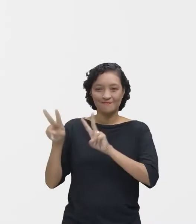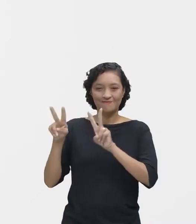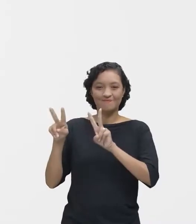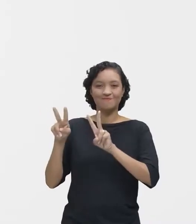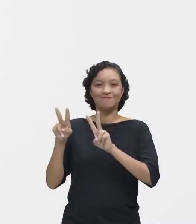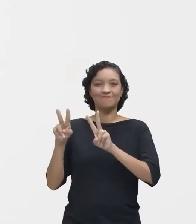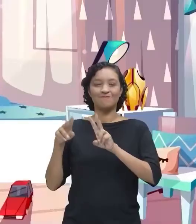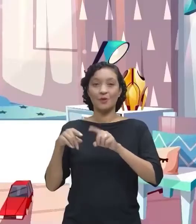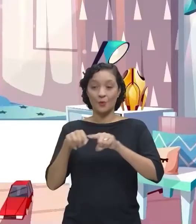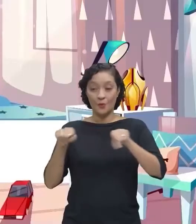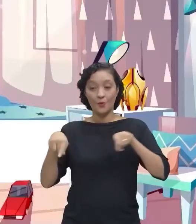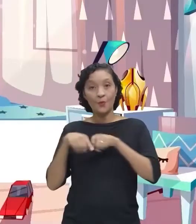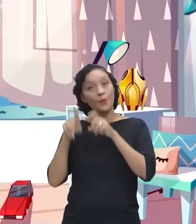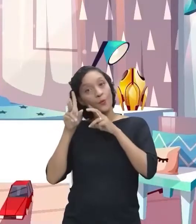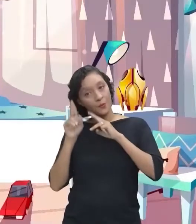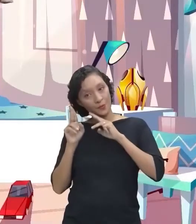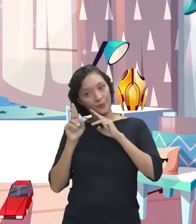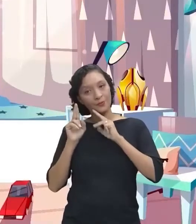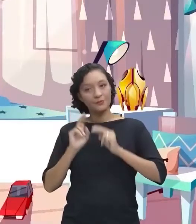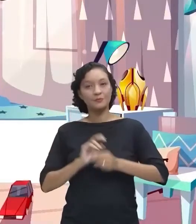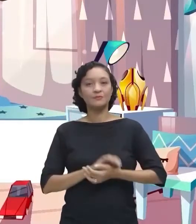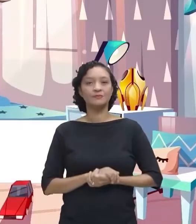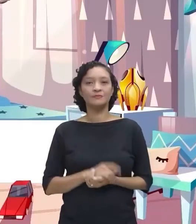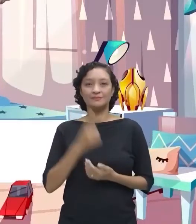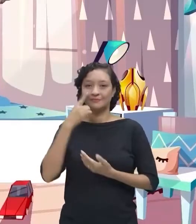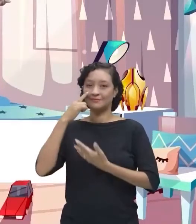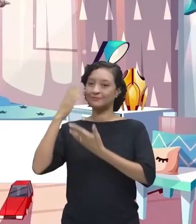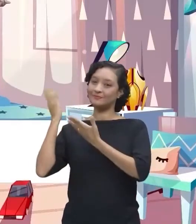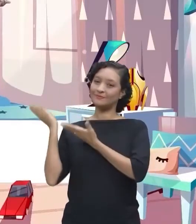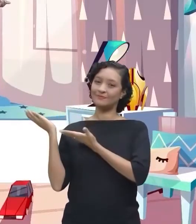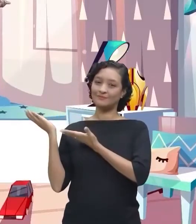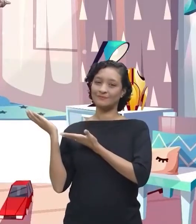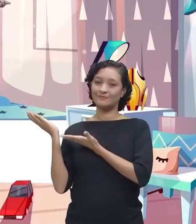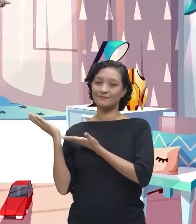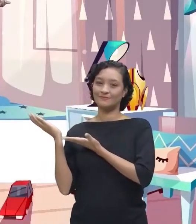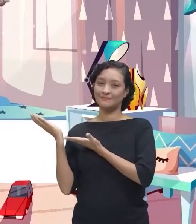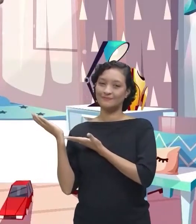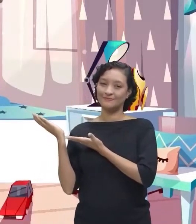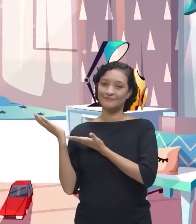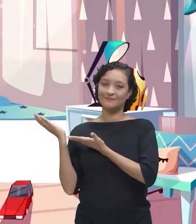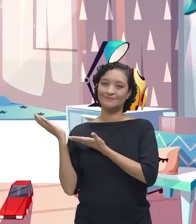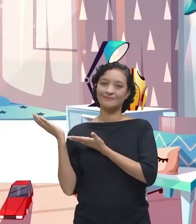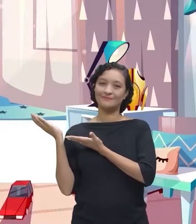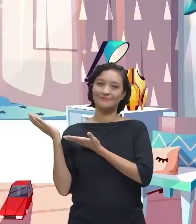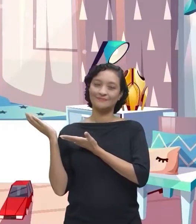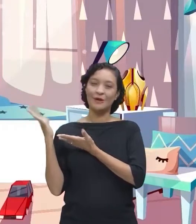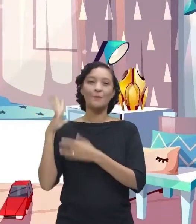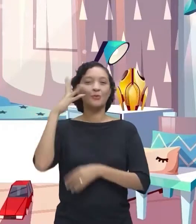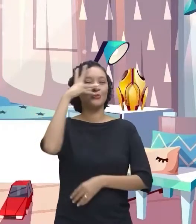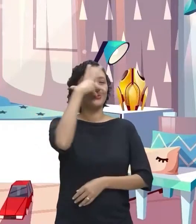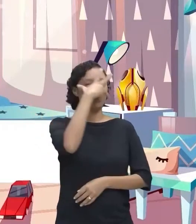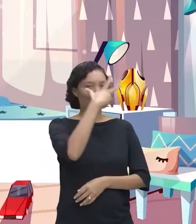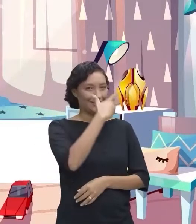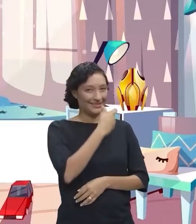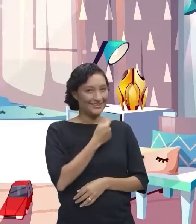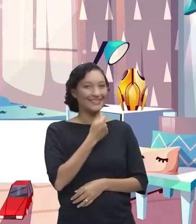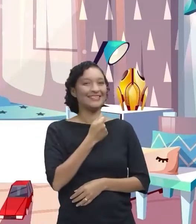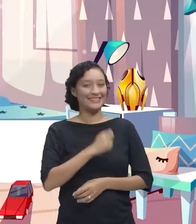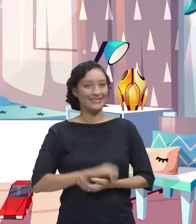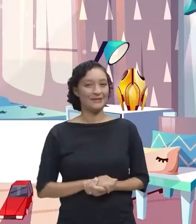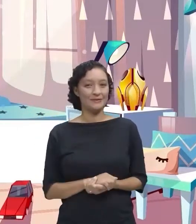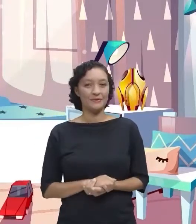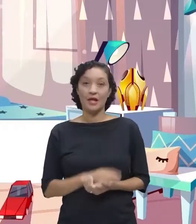quarto. E olha aqui, ó. Eu no quarto, né? Um quarto bonito, né? Quarto